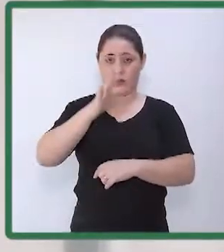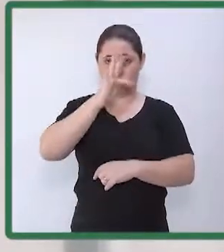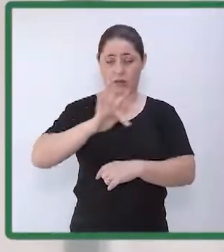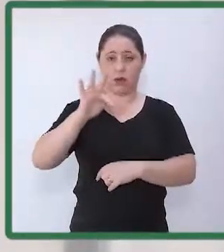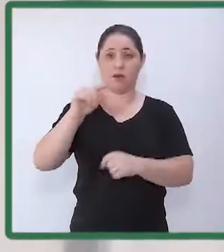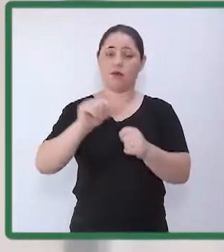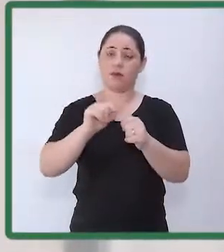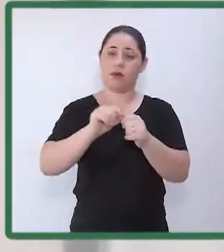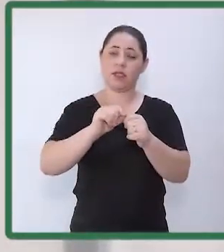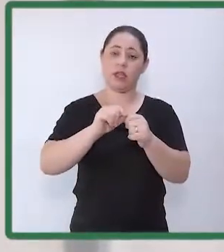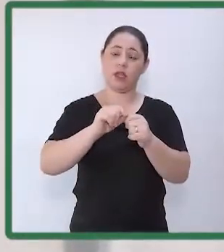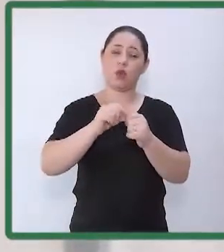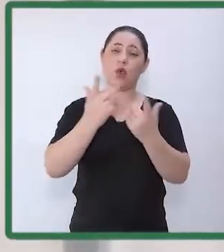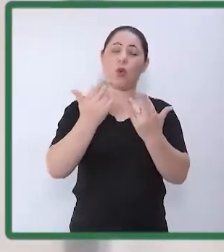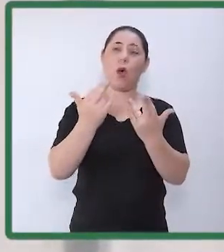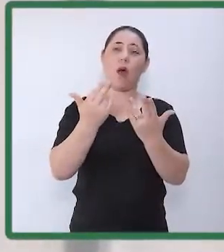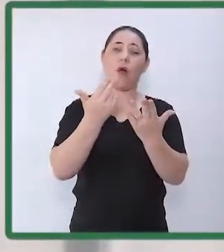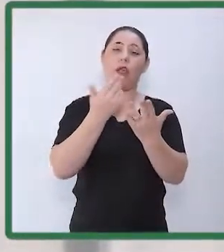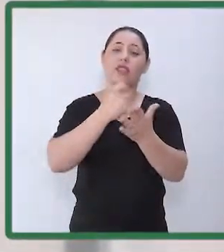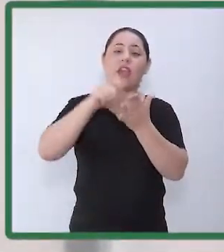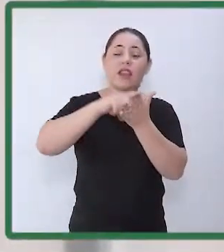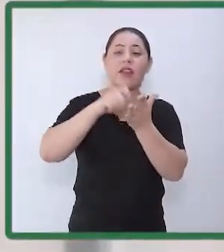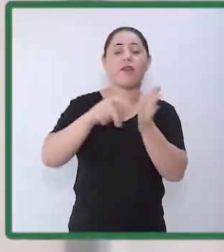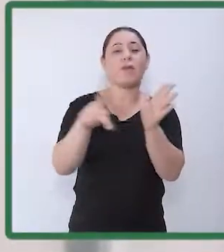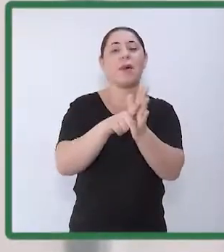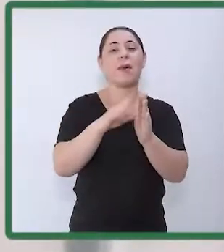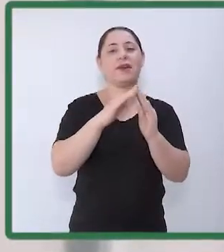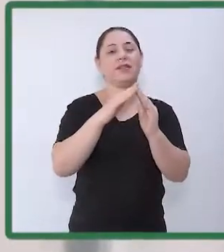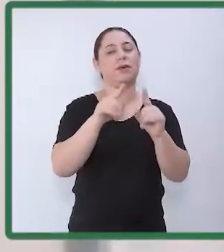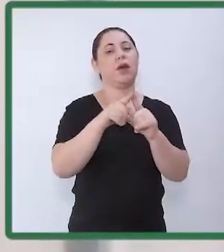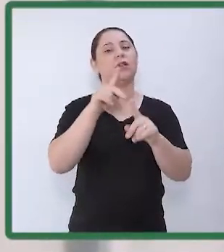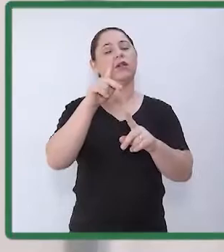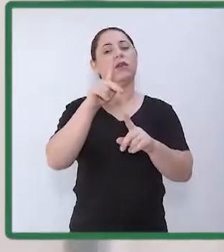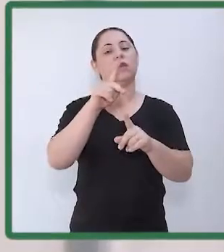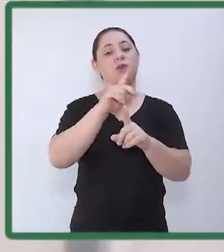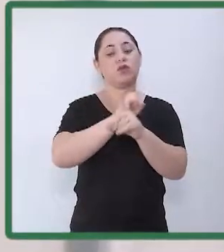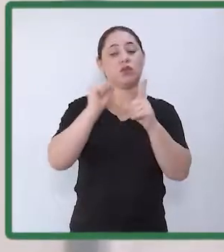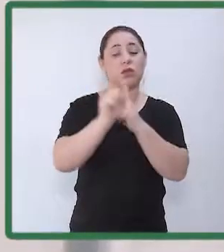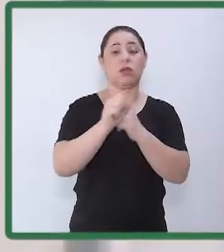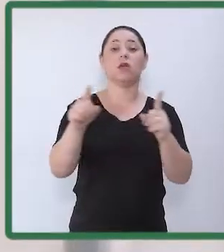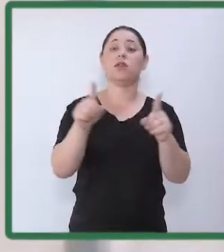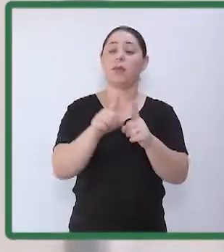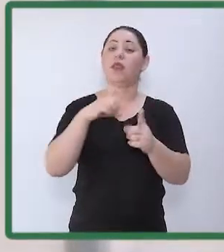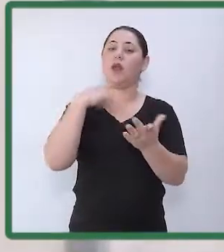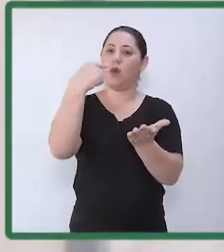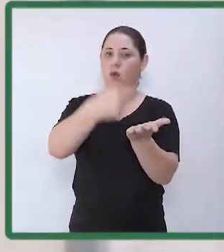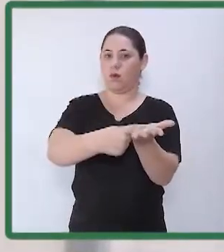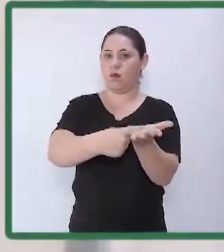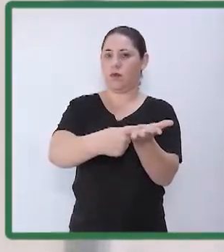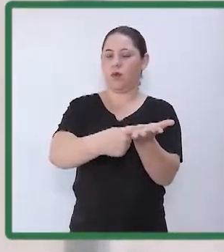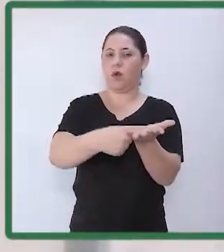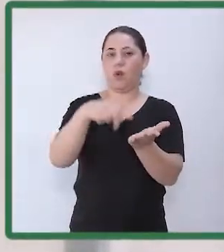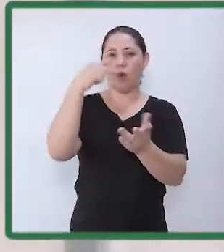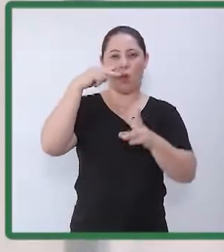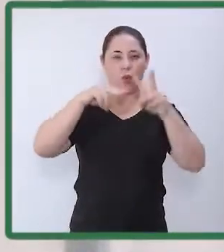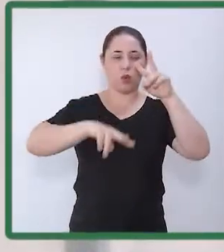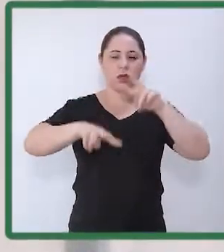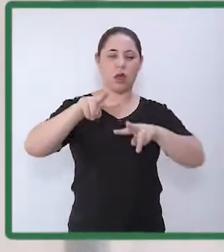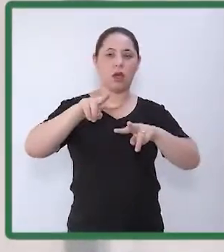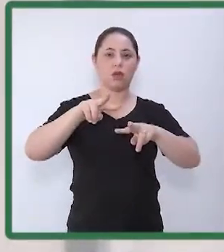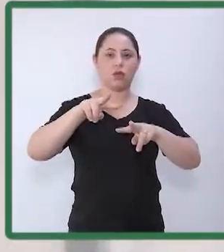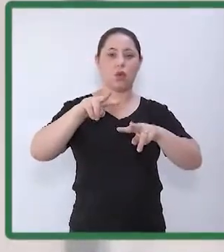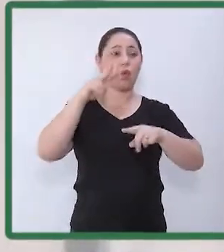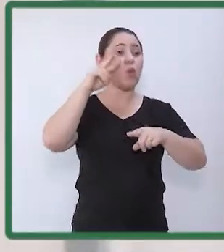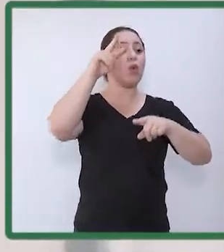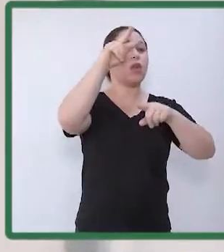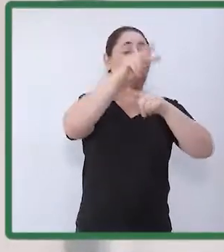federal, e nós fazendo nosso dever de casa e cada cidadão também tendo esse compromisso, esse cuidado